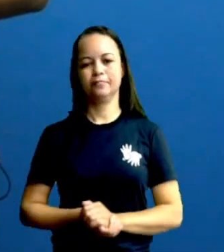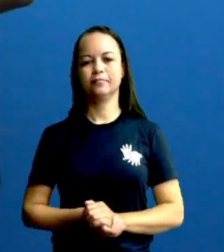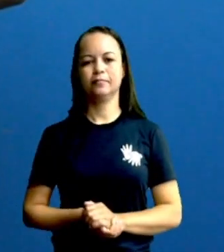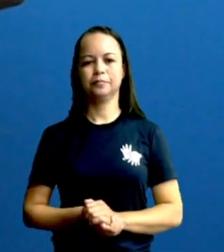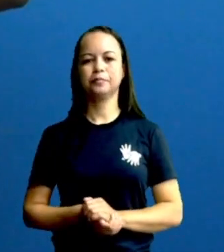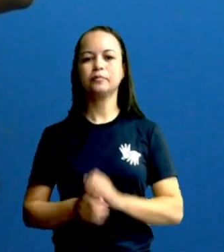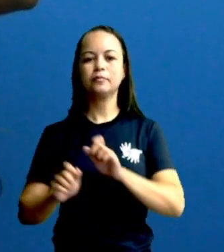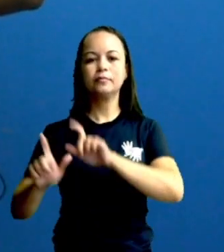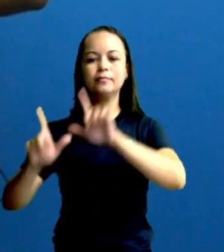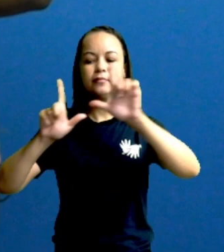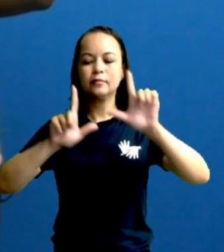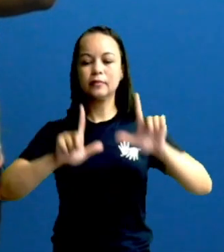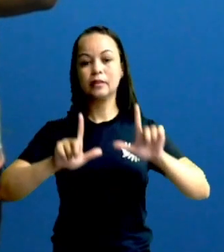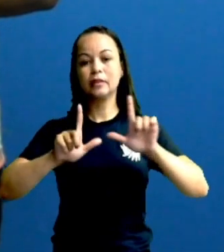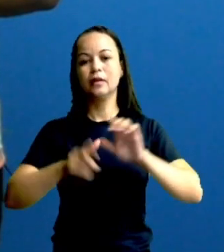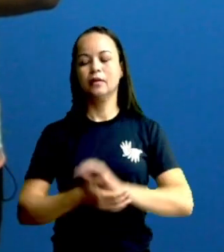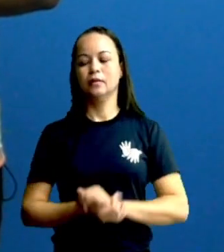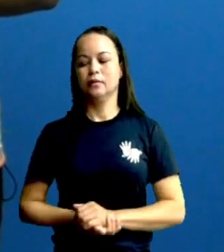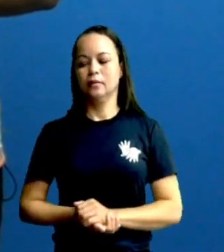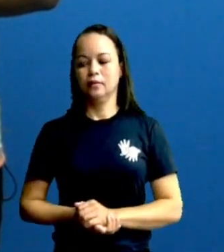slide.